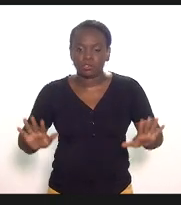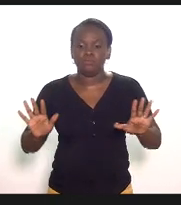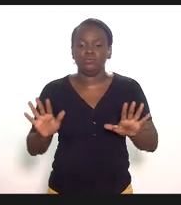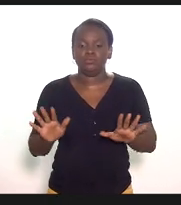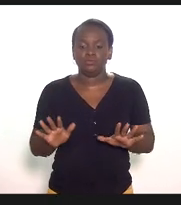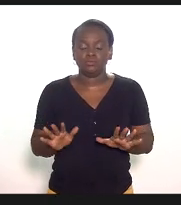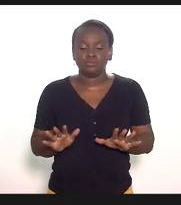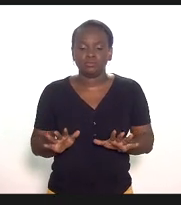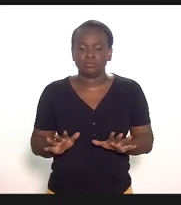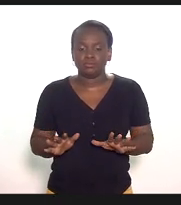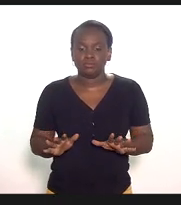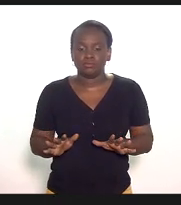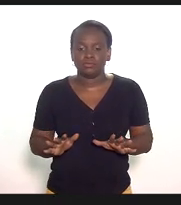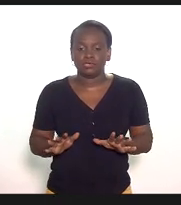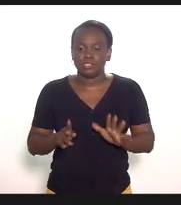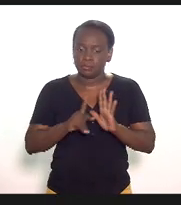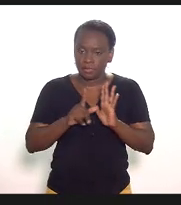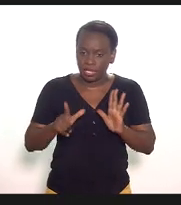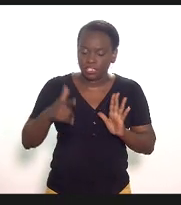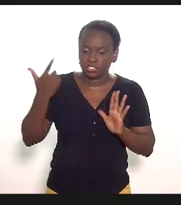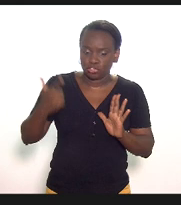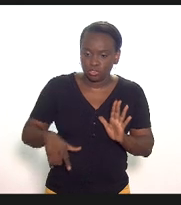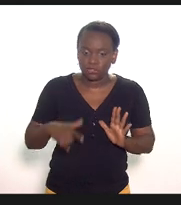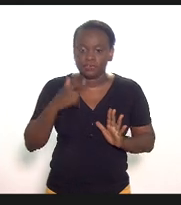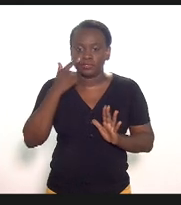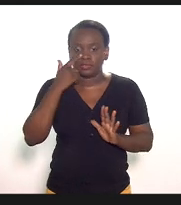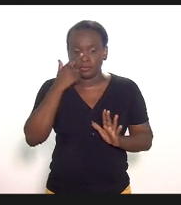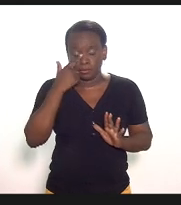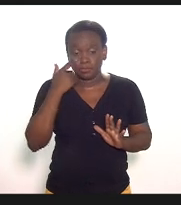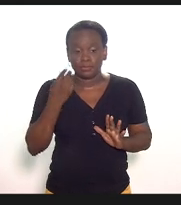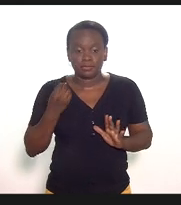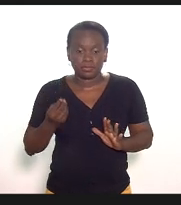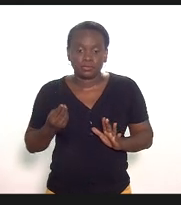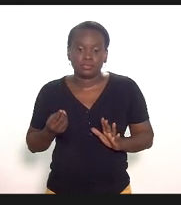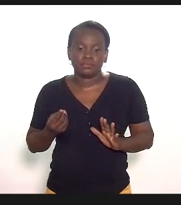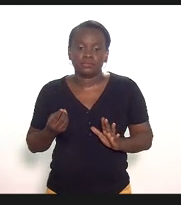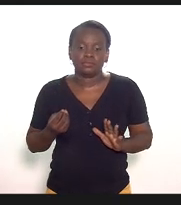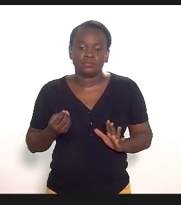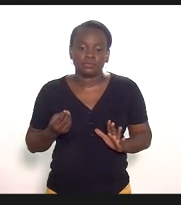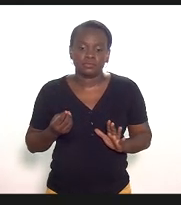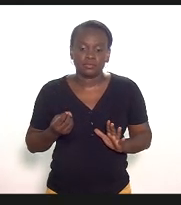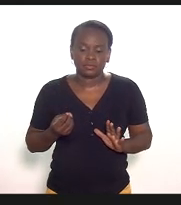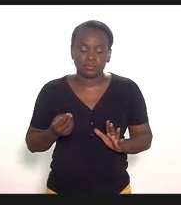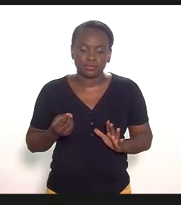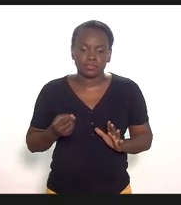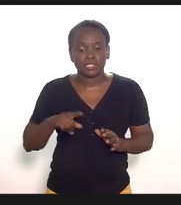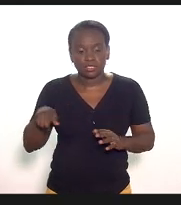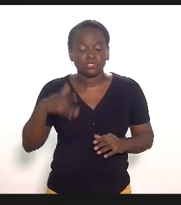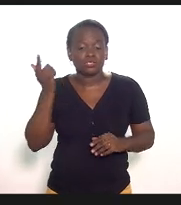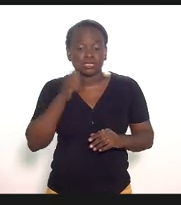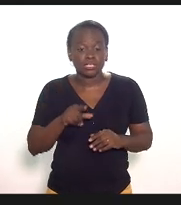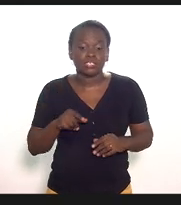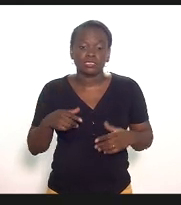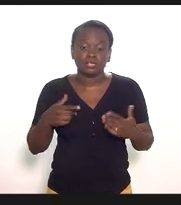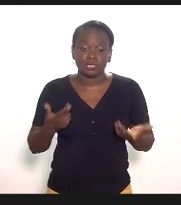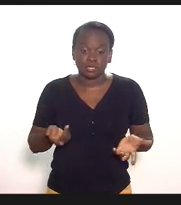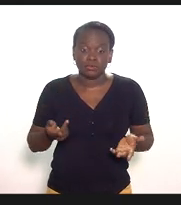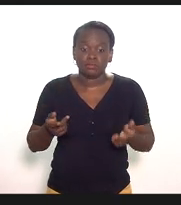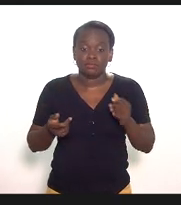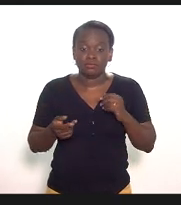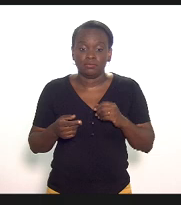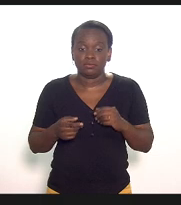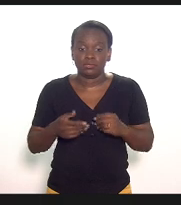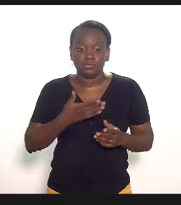possível esse PL novamente, para que ele, a gente consiga, né, que vá à mão